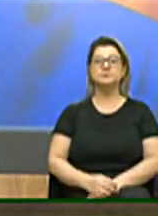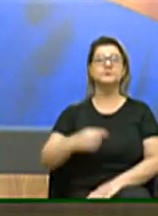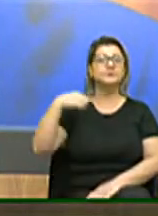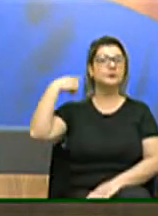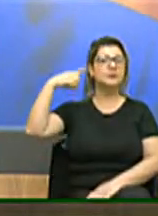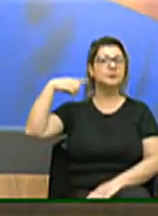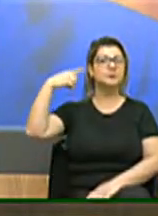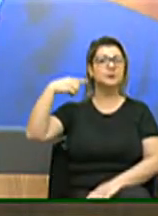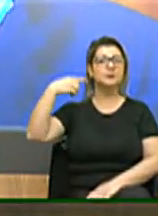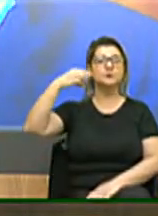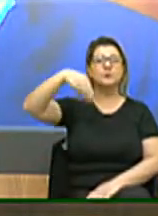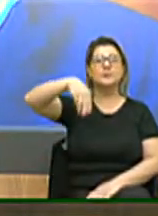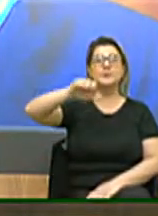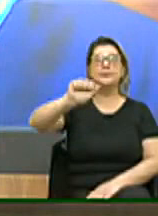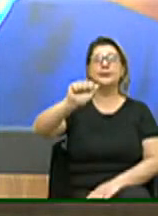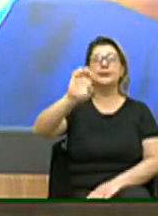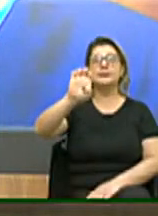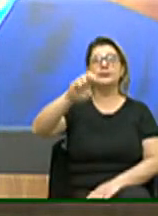Deputado Luiz Fernando Mainardi.